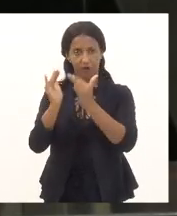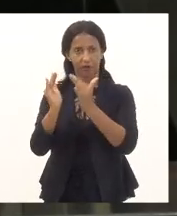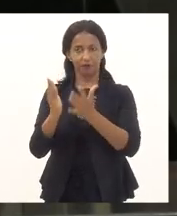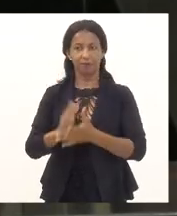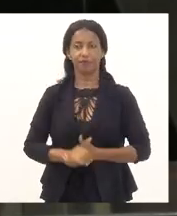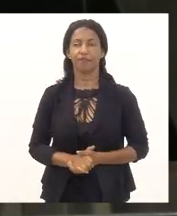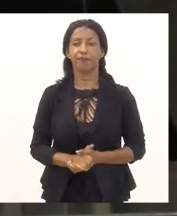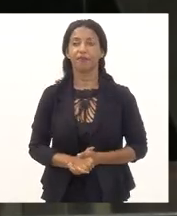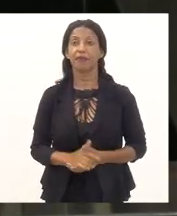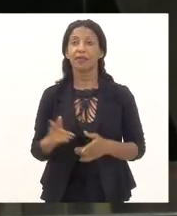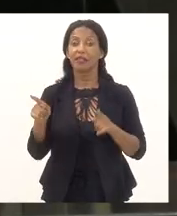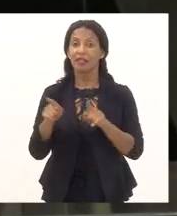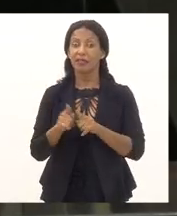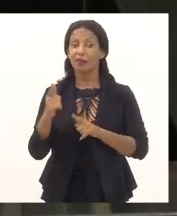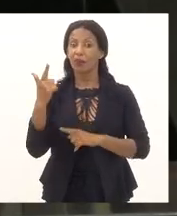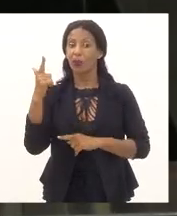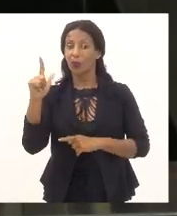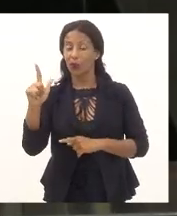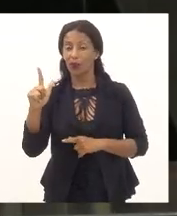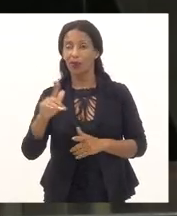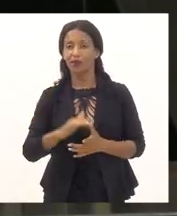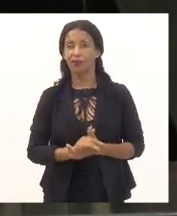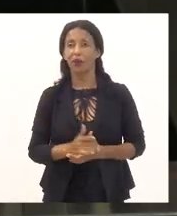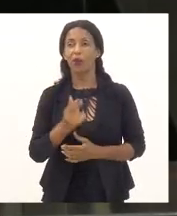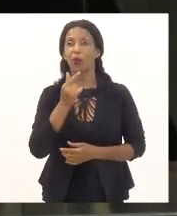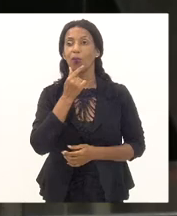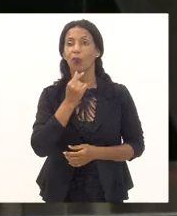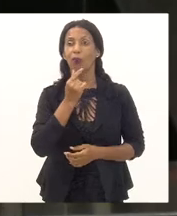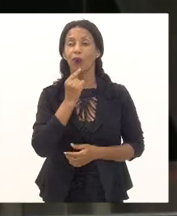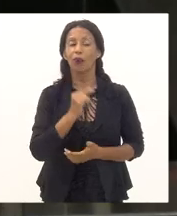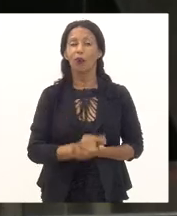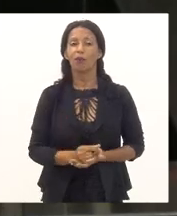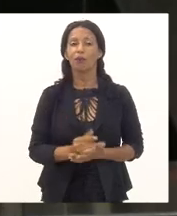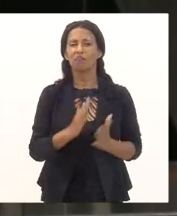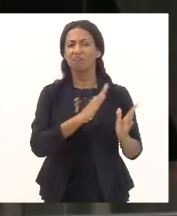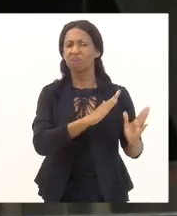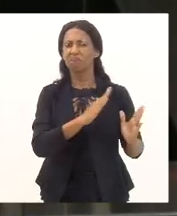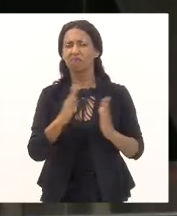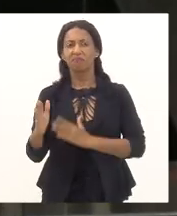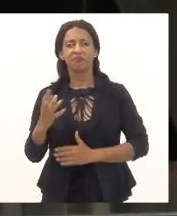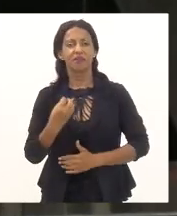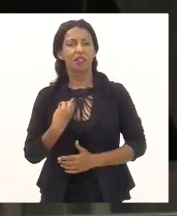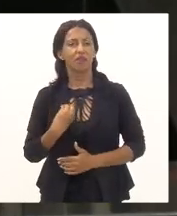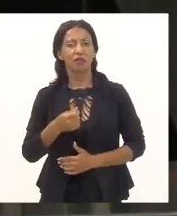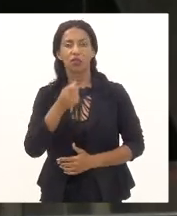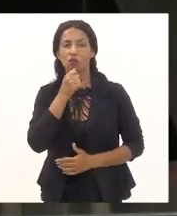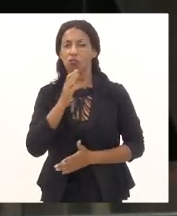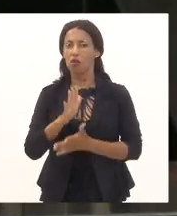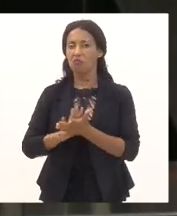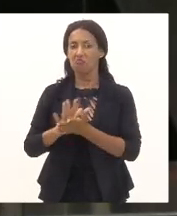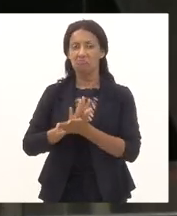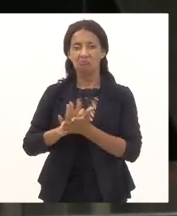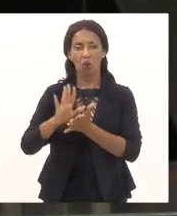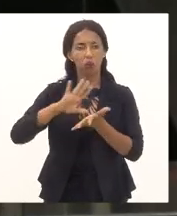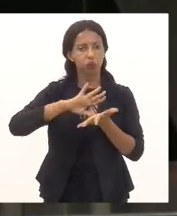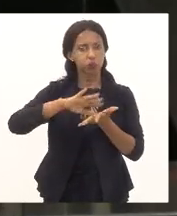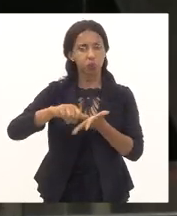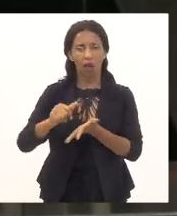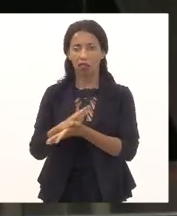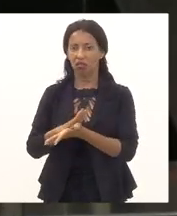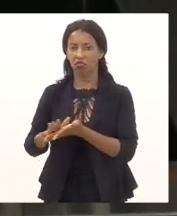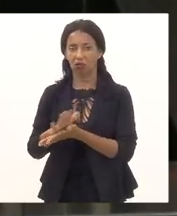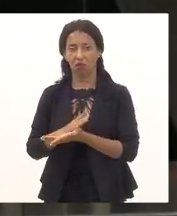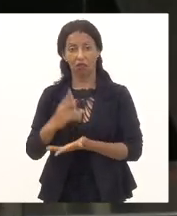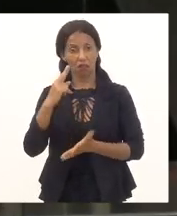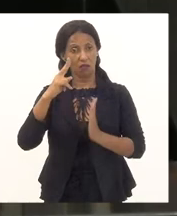né? E outro detalhe, tá? Um homem que durante a sua vida não teve nenhum histórico de corrupção.